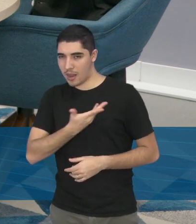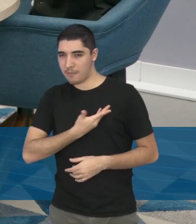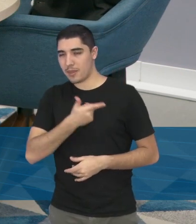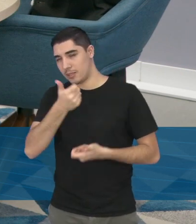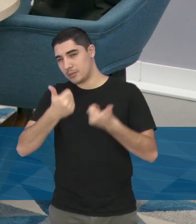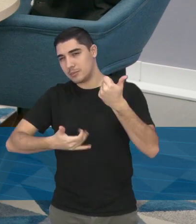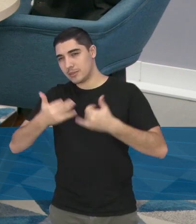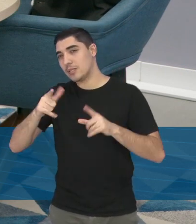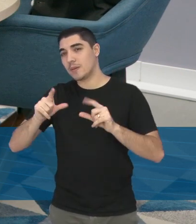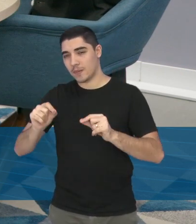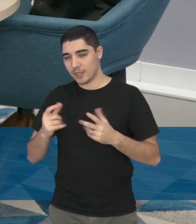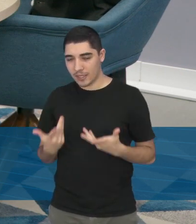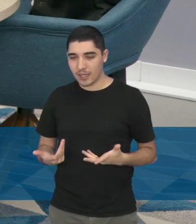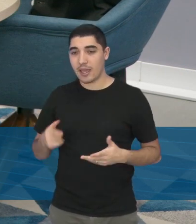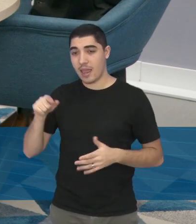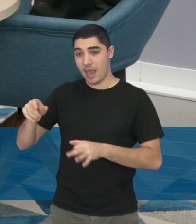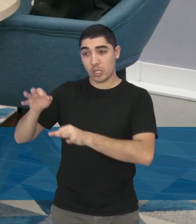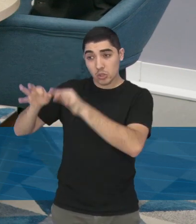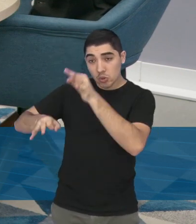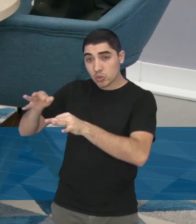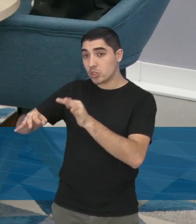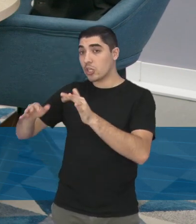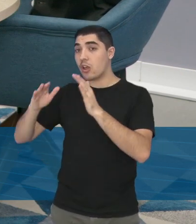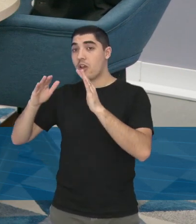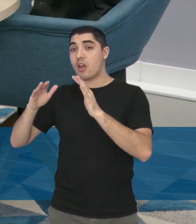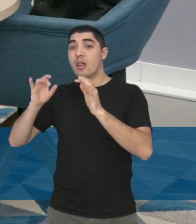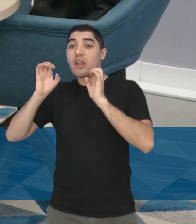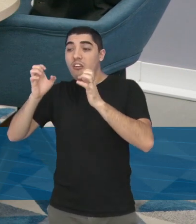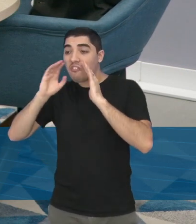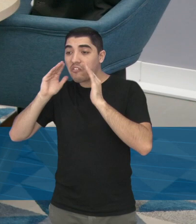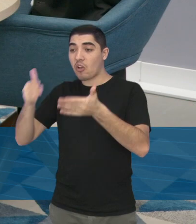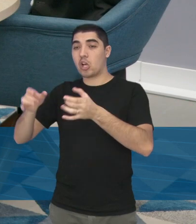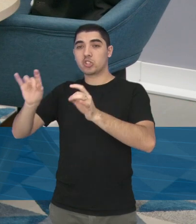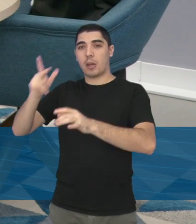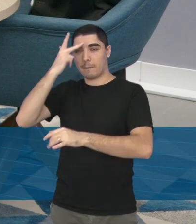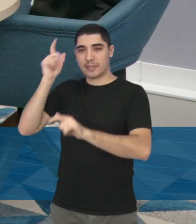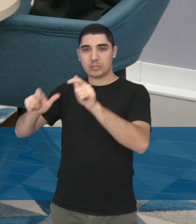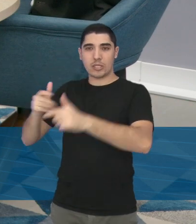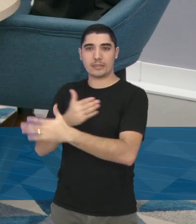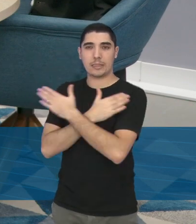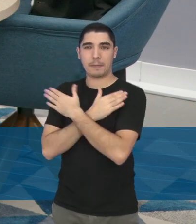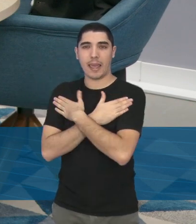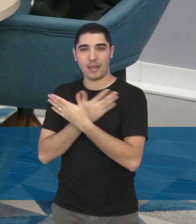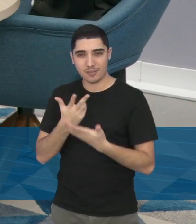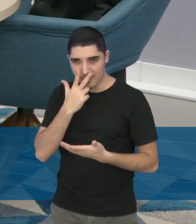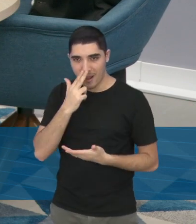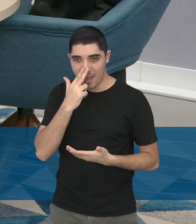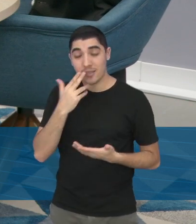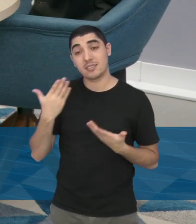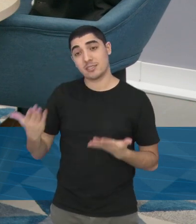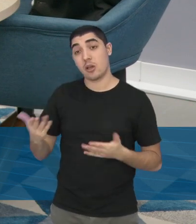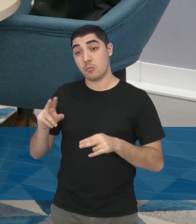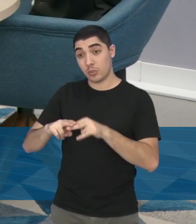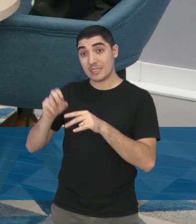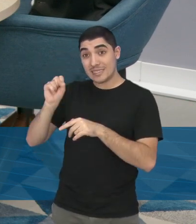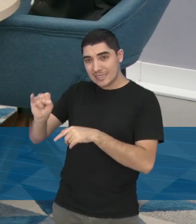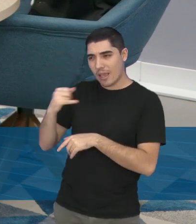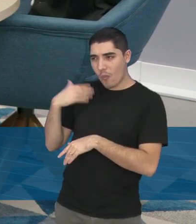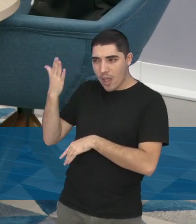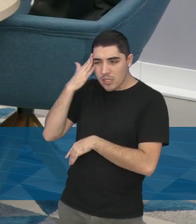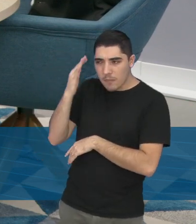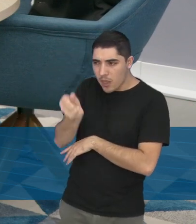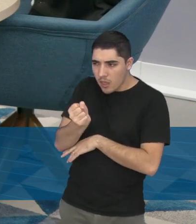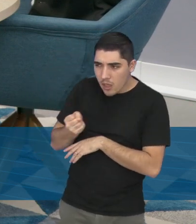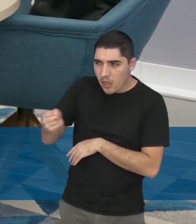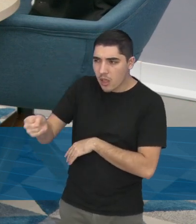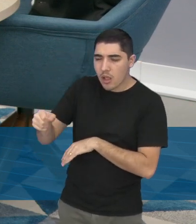trabalhista, a justiça trabalhista é a justiça dos empregados. Né? Então, para que houvesse o acesso à justiça,